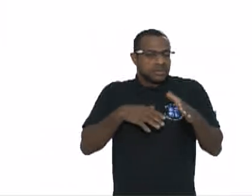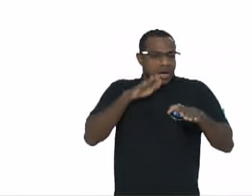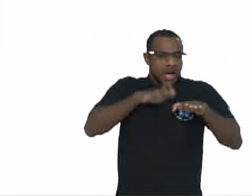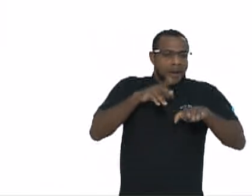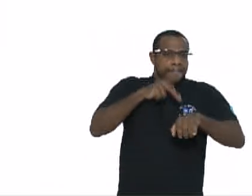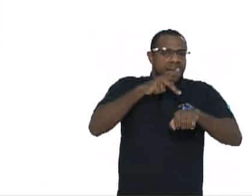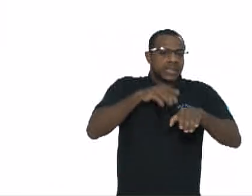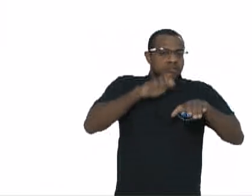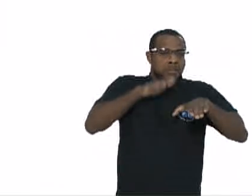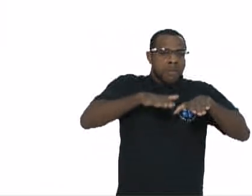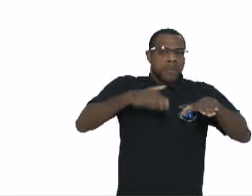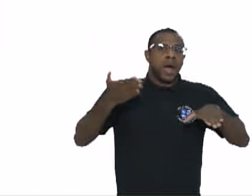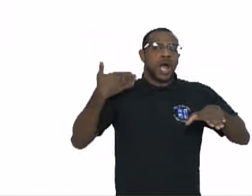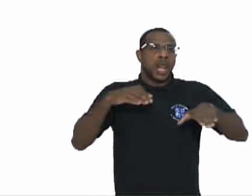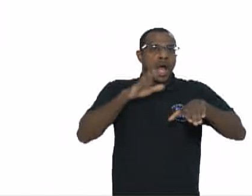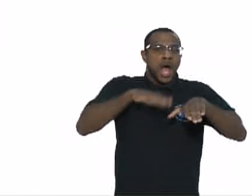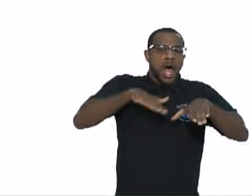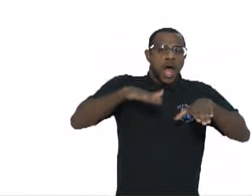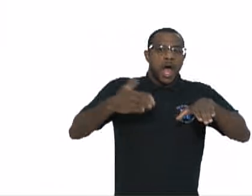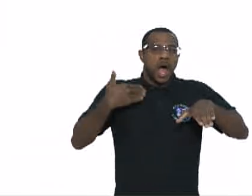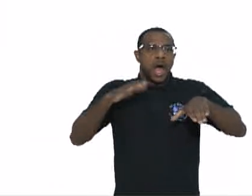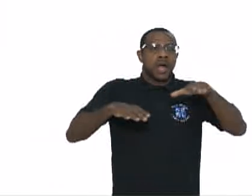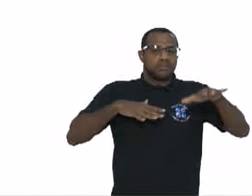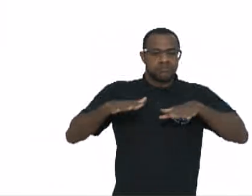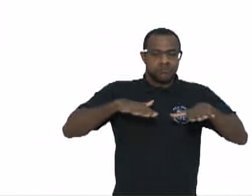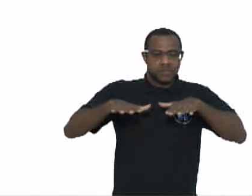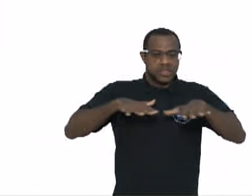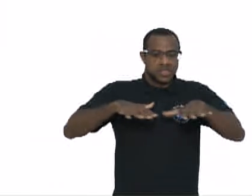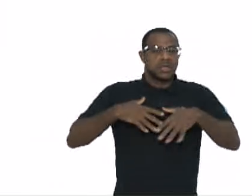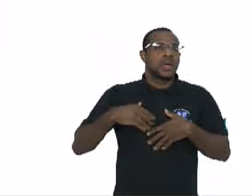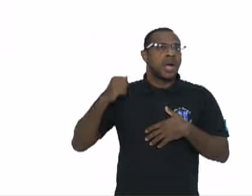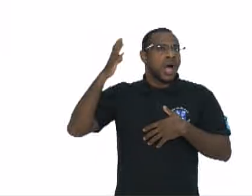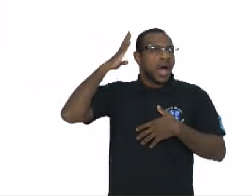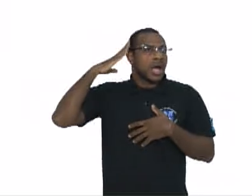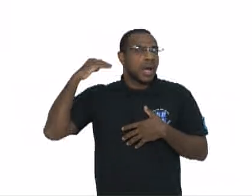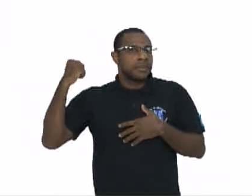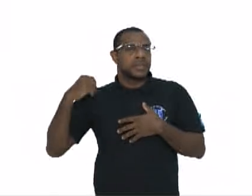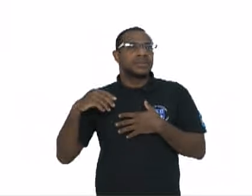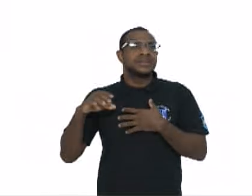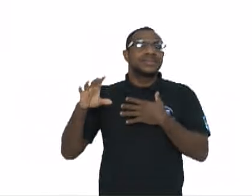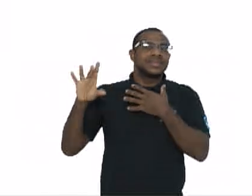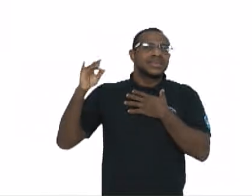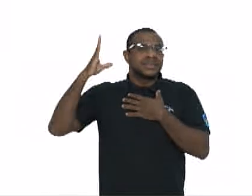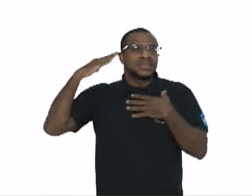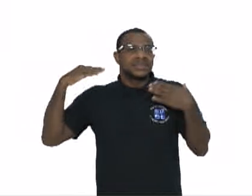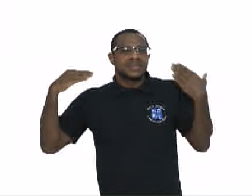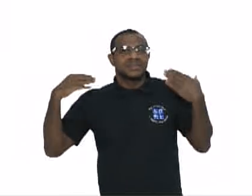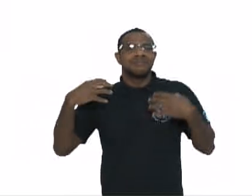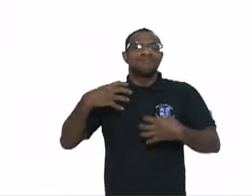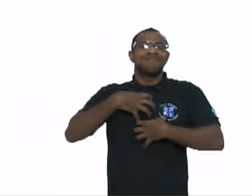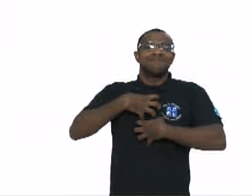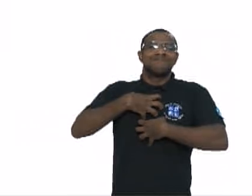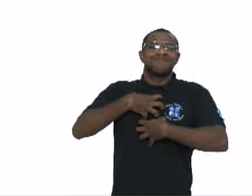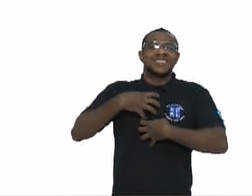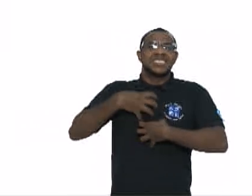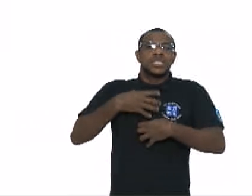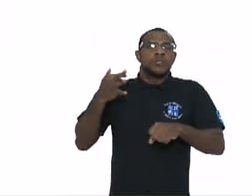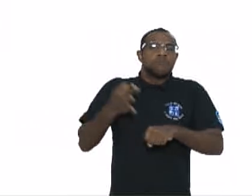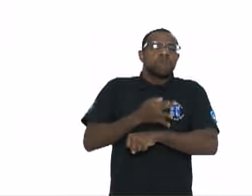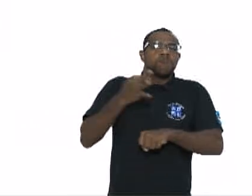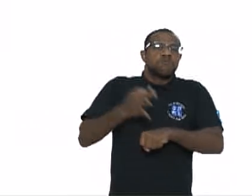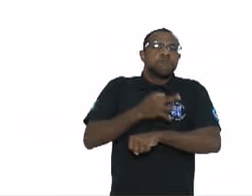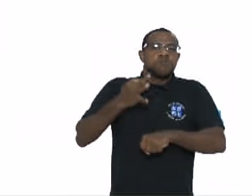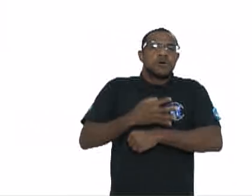rua, também o calor que ela sentia, pois sua cabeça flamejava e ela suportava o calor.